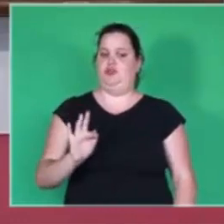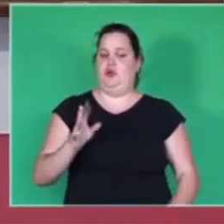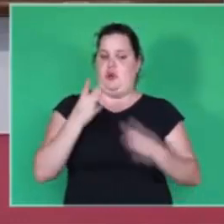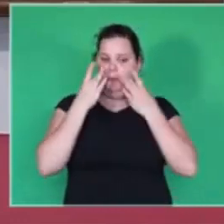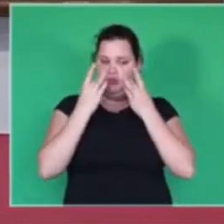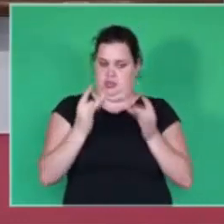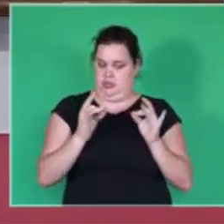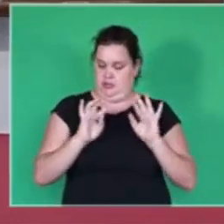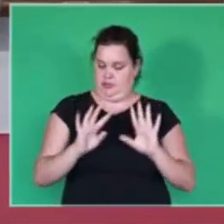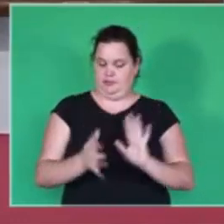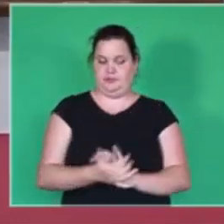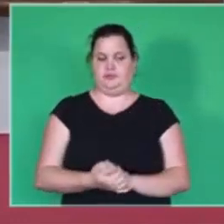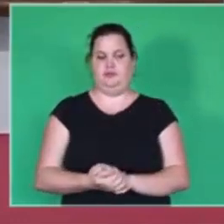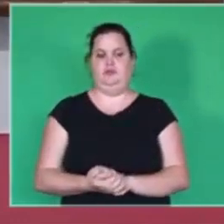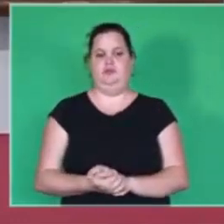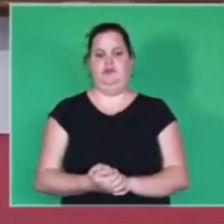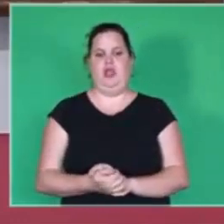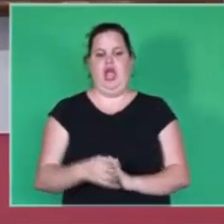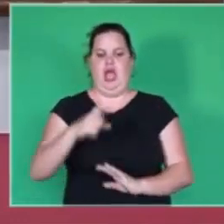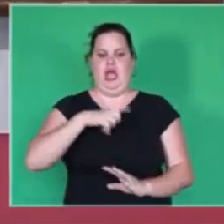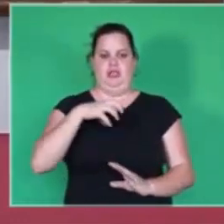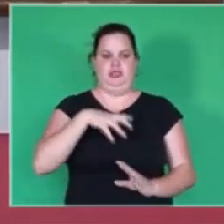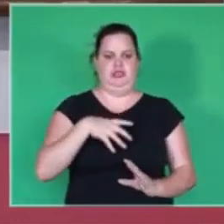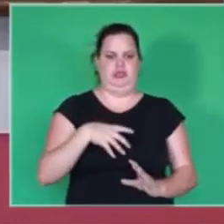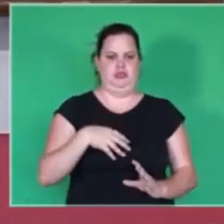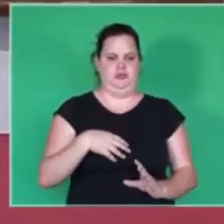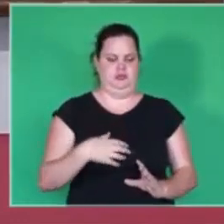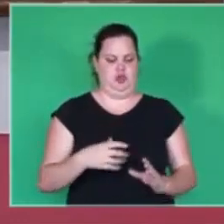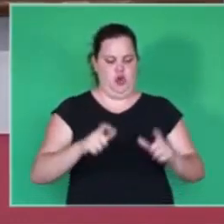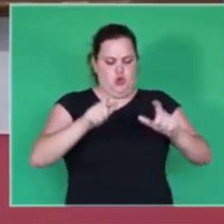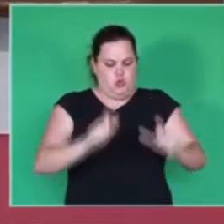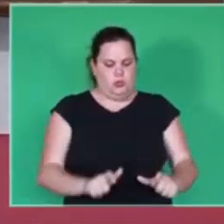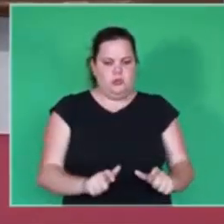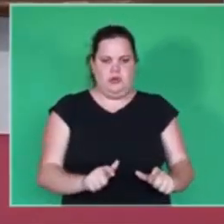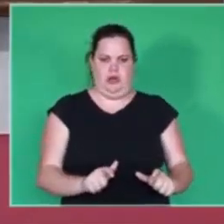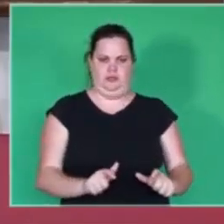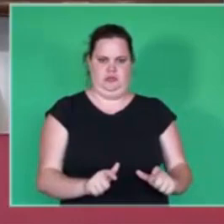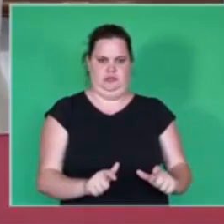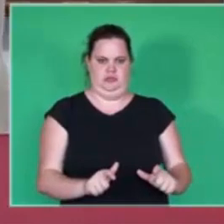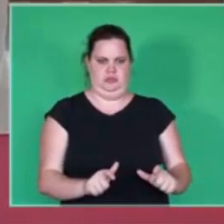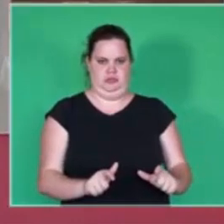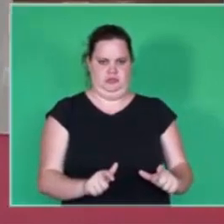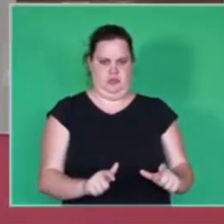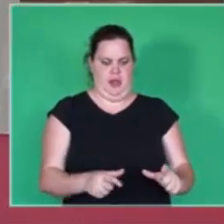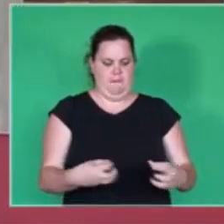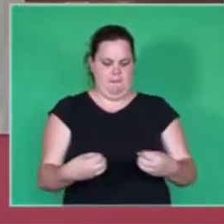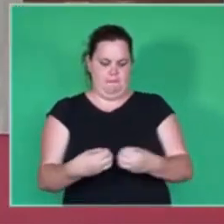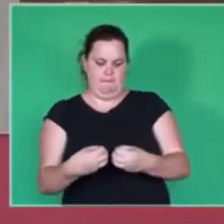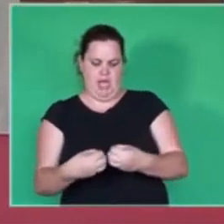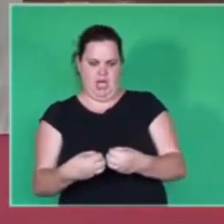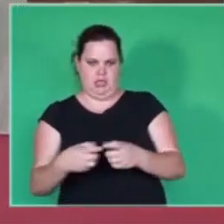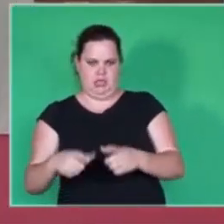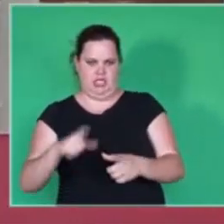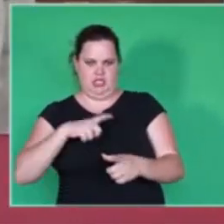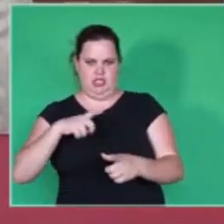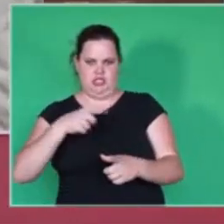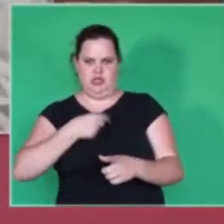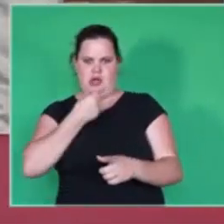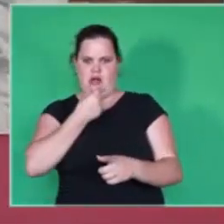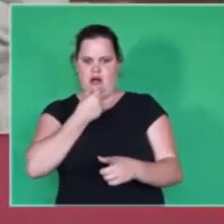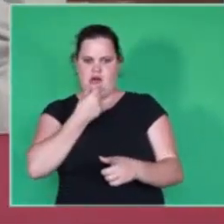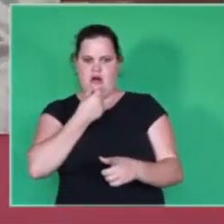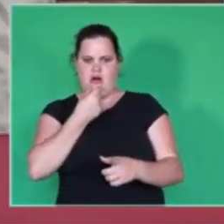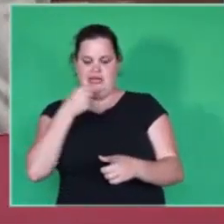irmãos, ela estava no continente, aqui estava o continente. Do lado do continente, estava lá a Inglaterra,